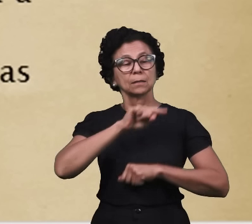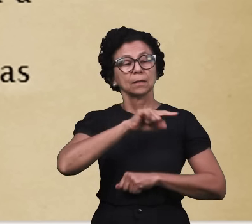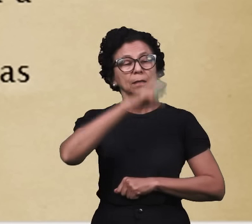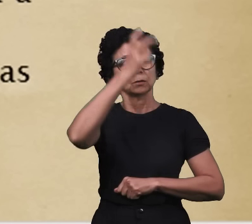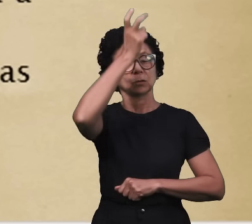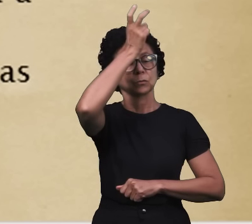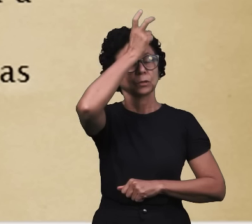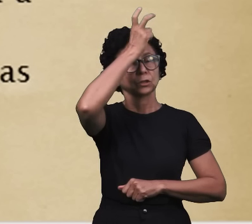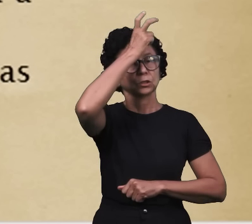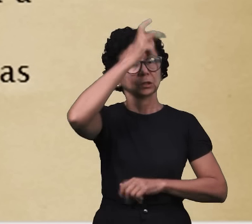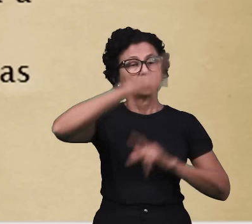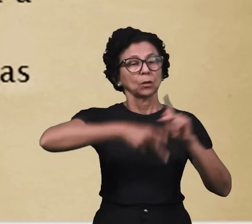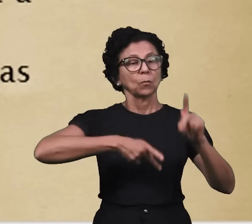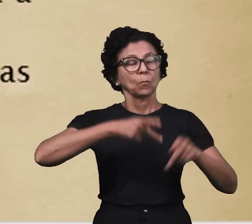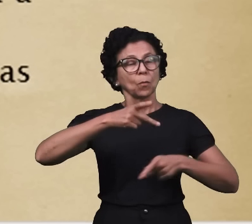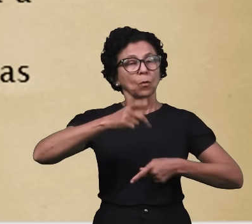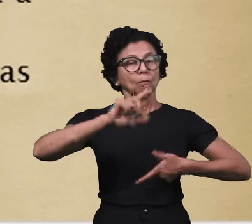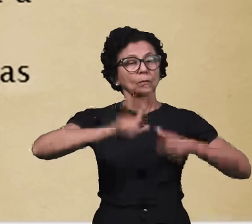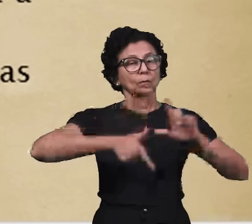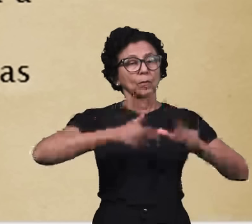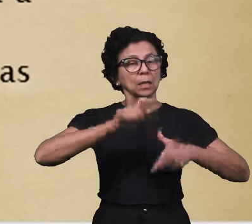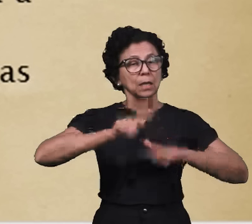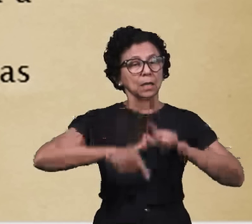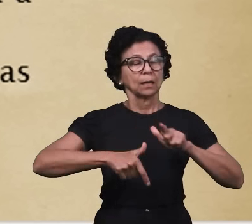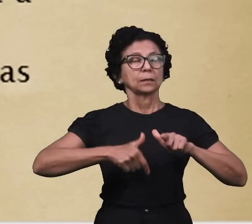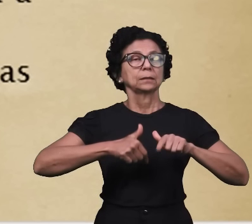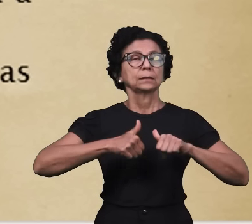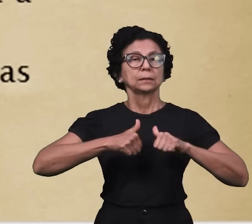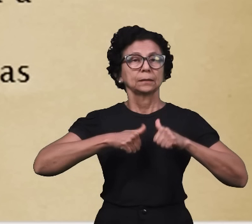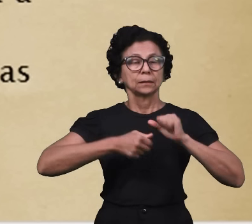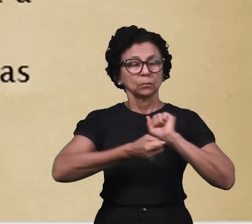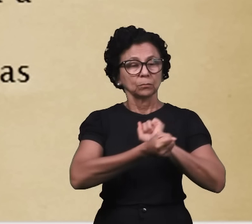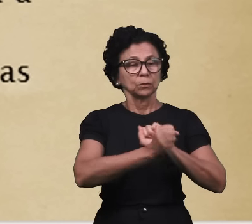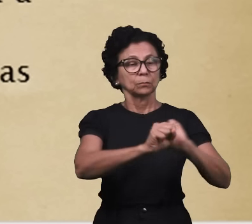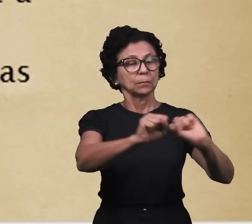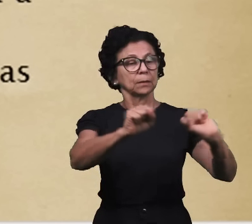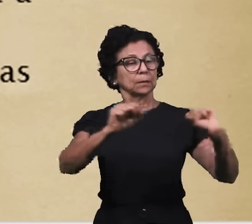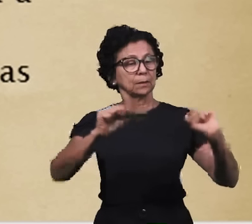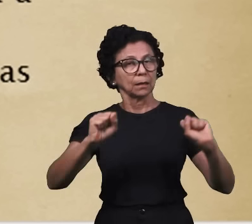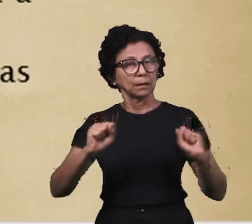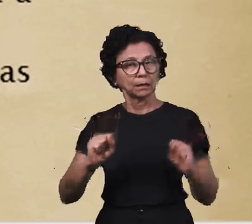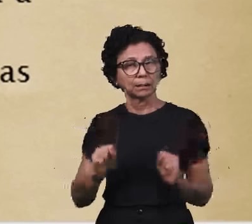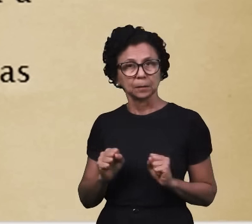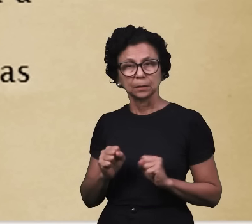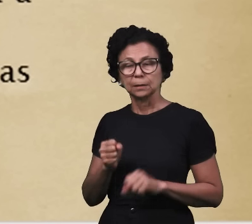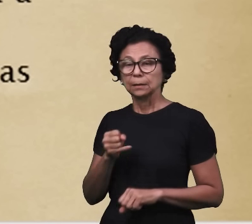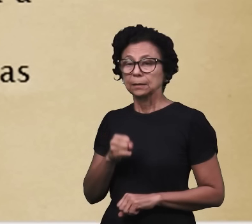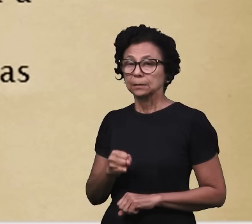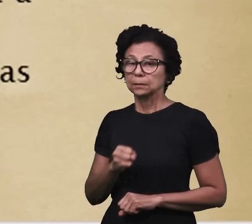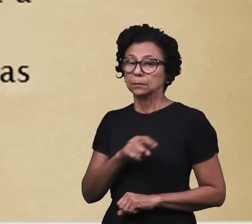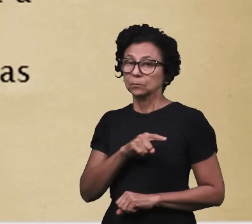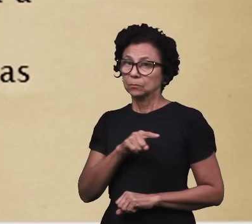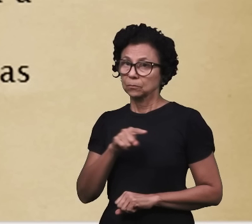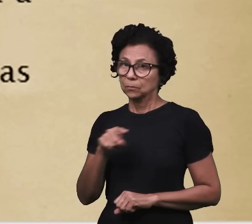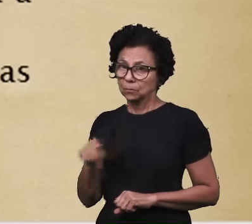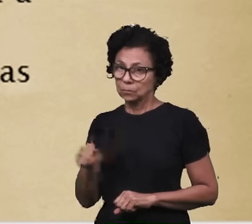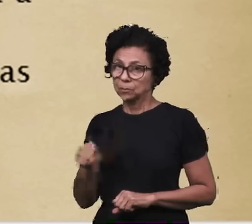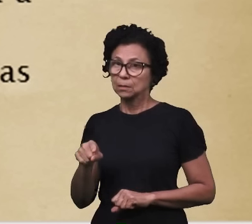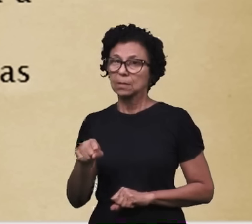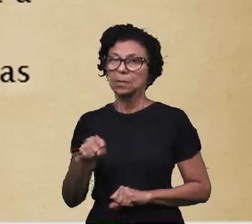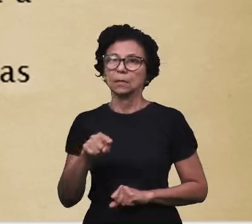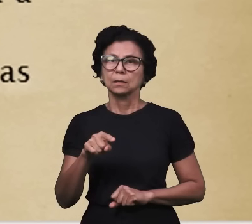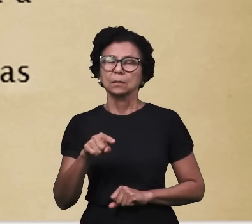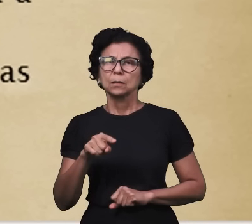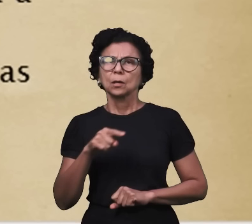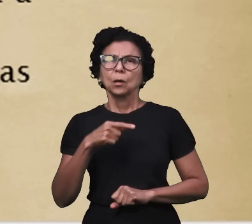de águias, e vos trouxe a mim. Agora, pois, se diligentemente ouvirdes a minha voz,